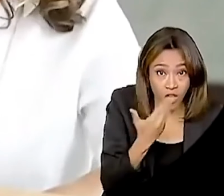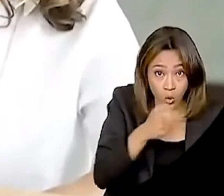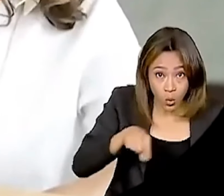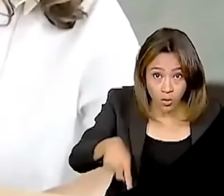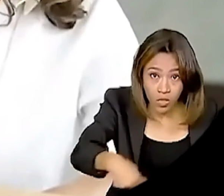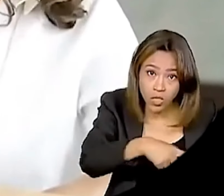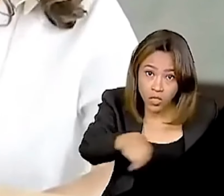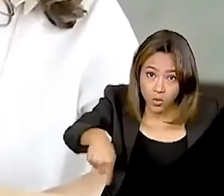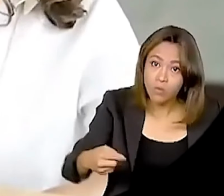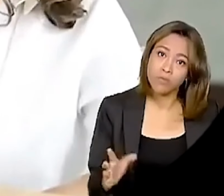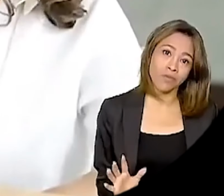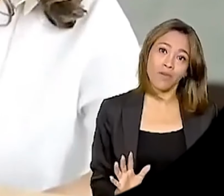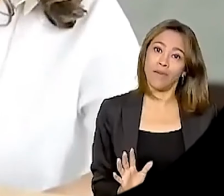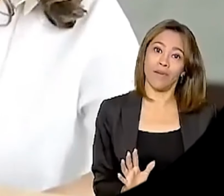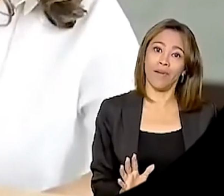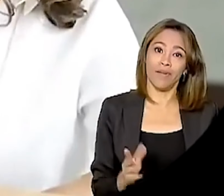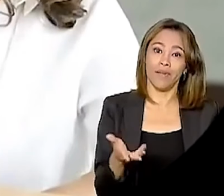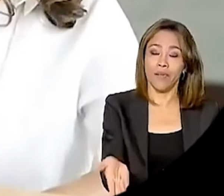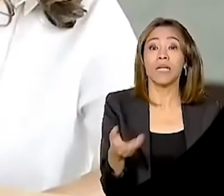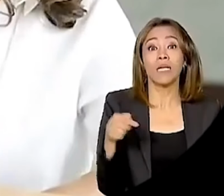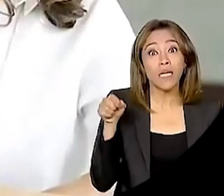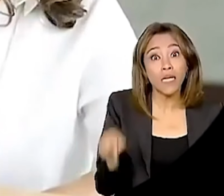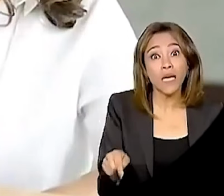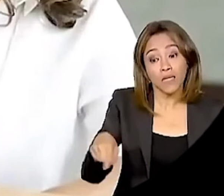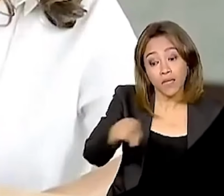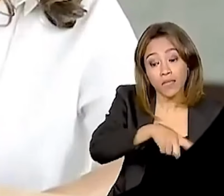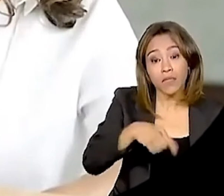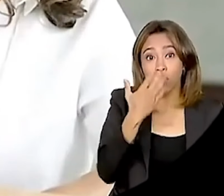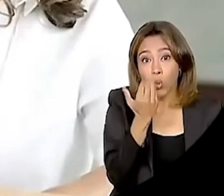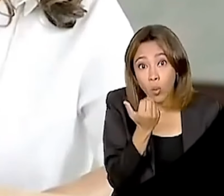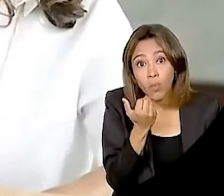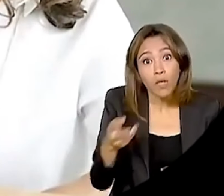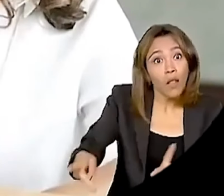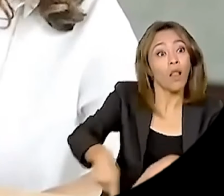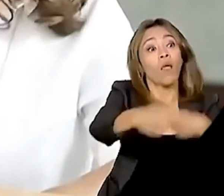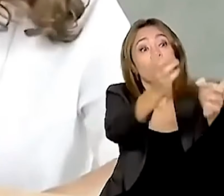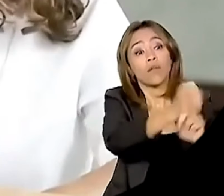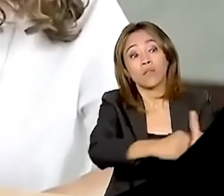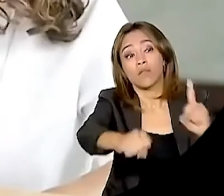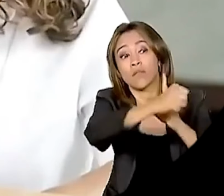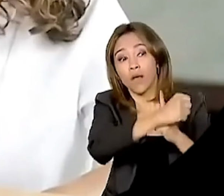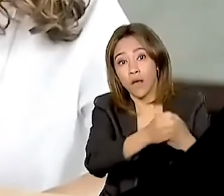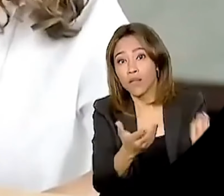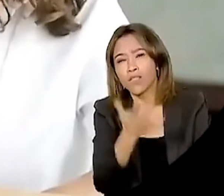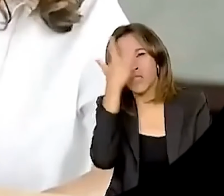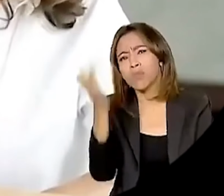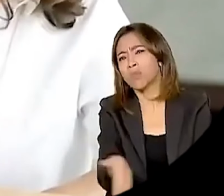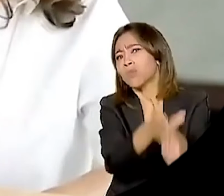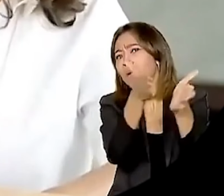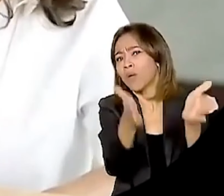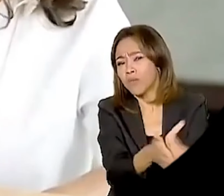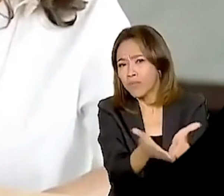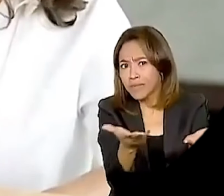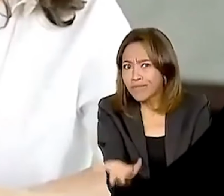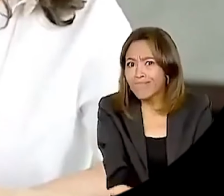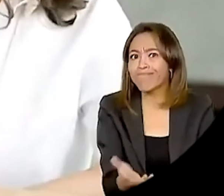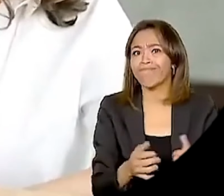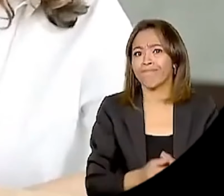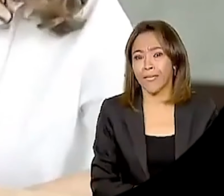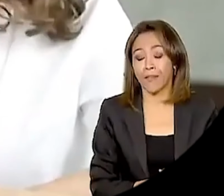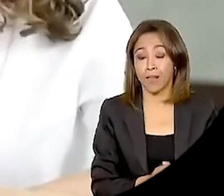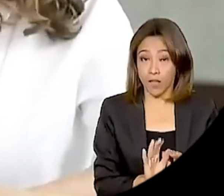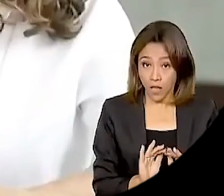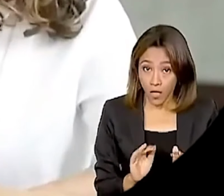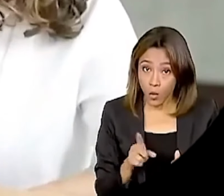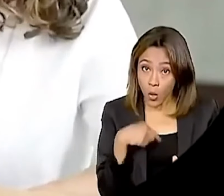Nações Unidas prevê até 2030 erradicar a fome. Abre aspas. Tenho certeza de que a ONU vai anunciar ao mundo que o